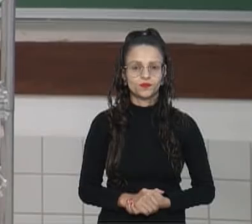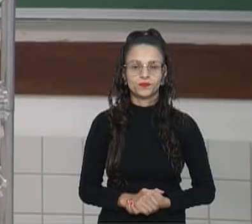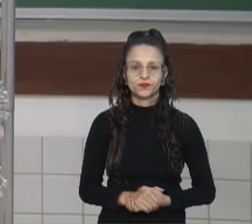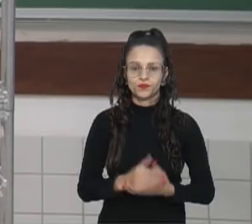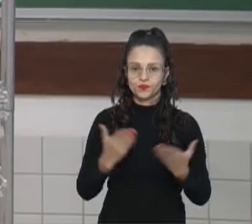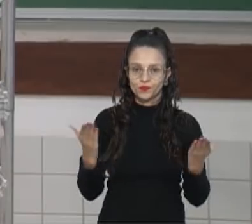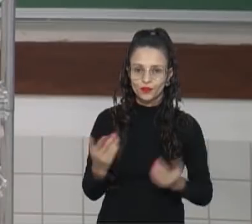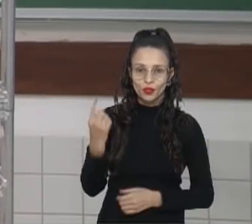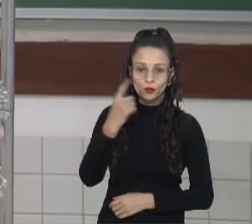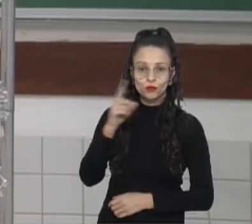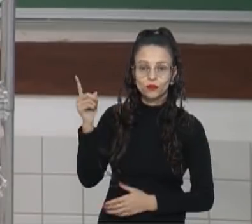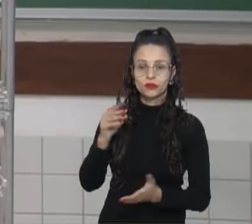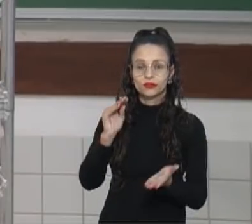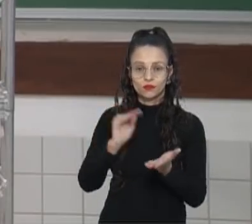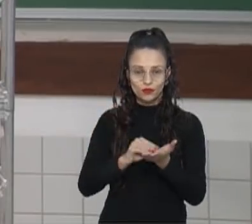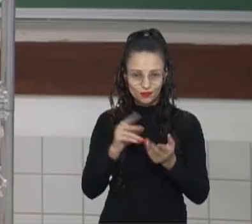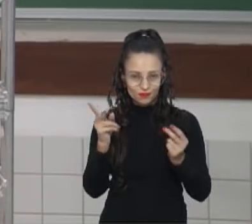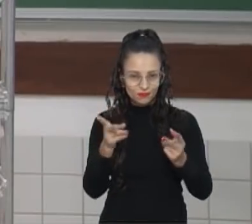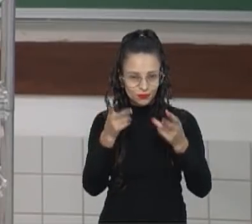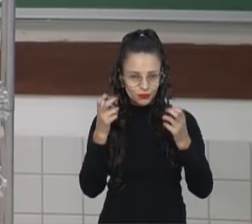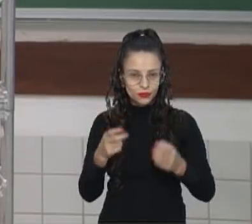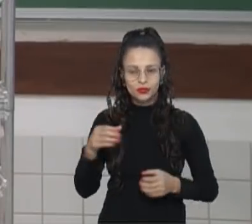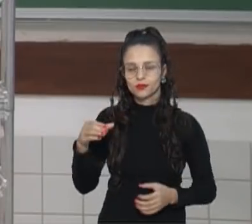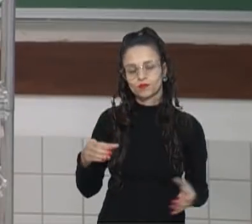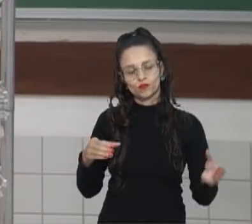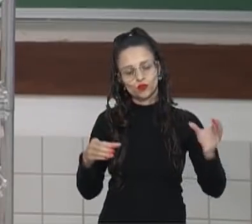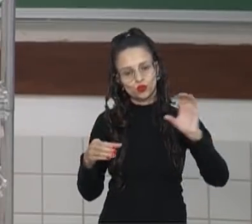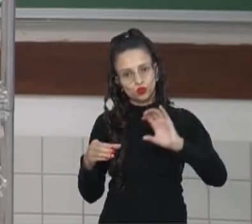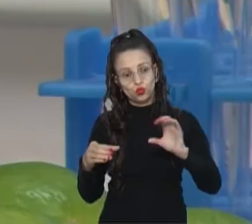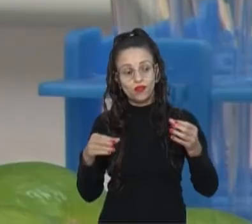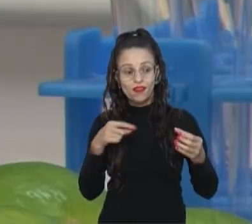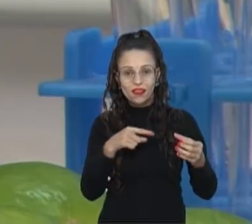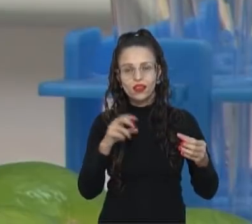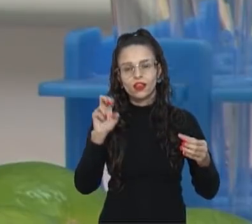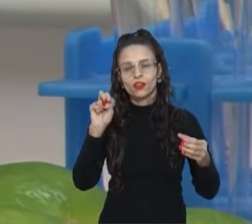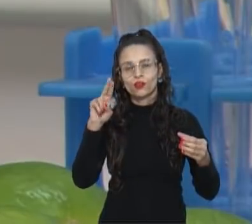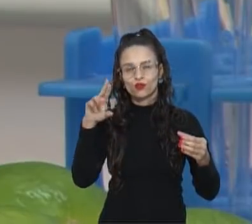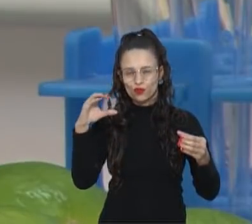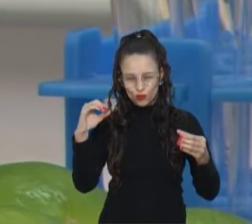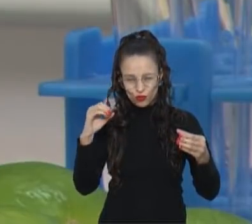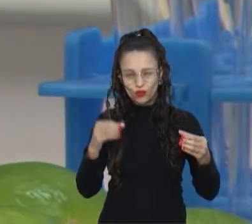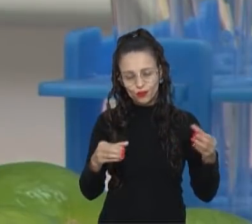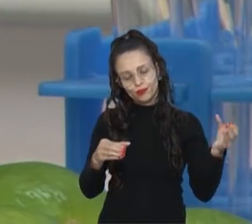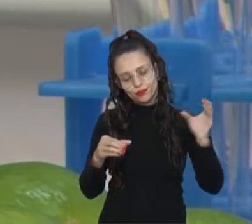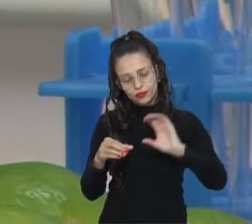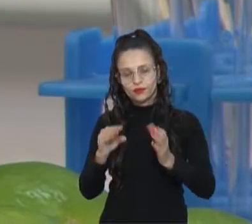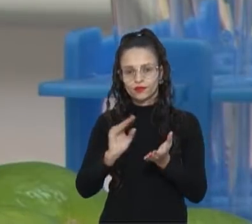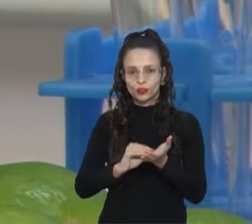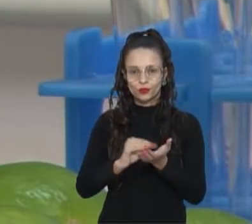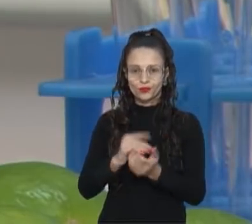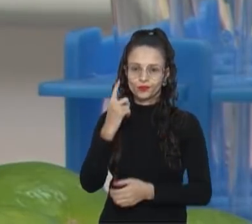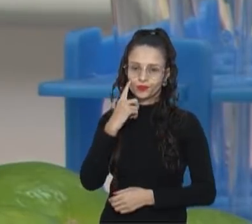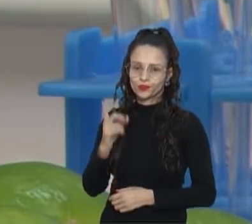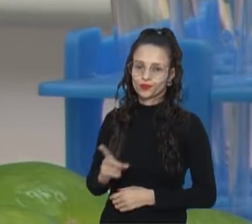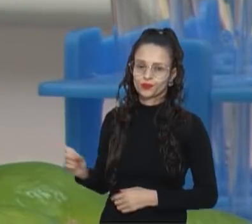Pessoal, no último aqui, faltou para quem observou o suco de repolho roxo. Eu vou adicionar direto aqui no tubo de ensaio.